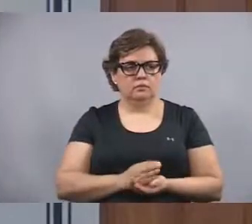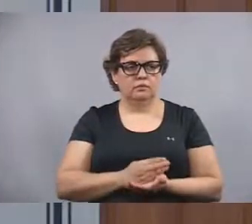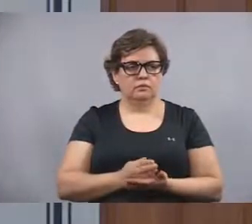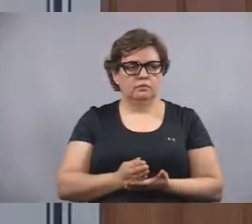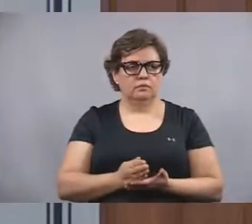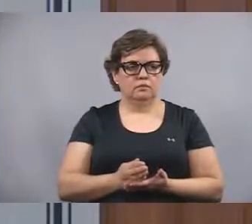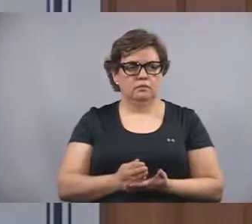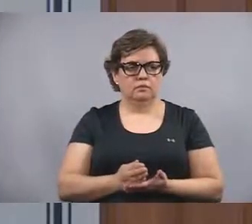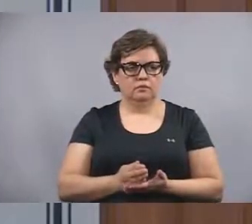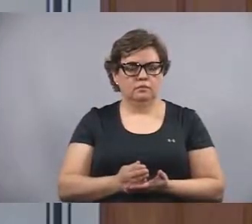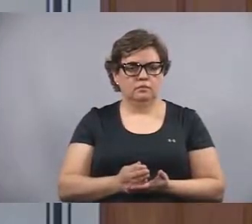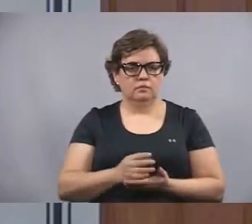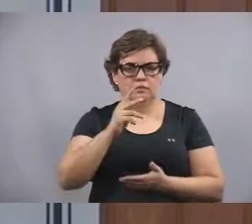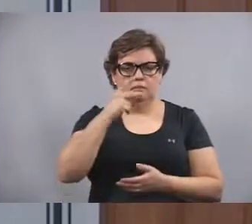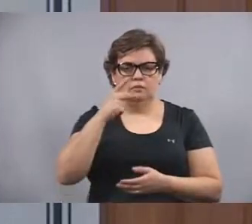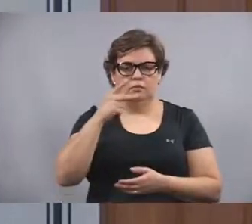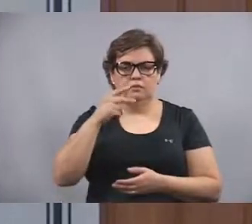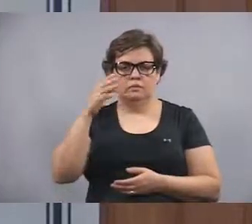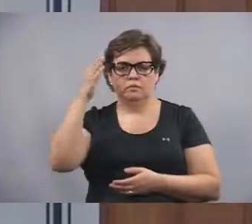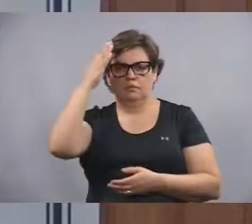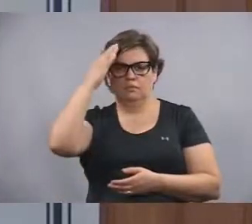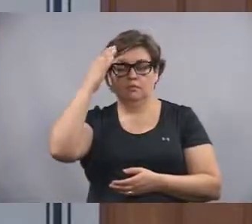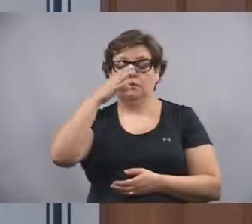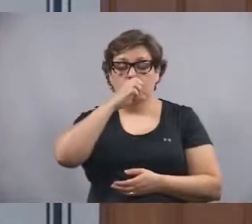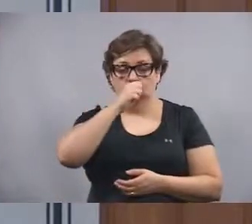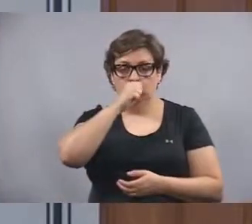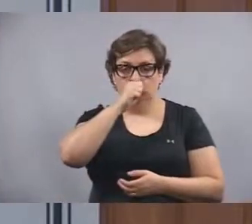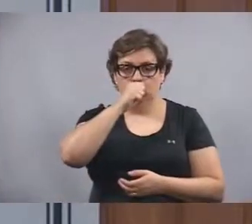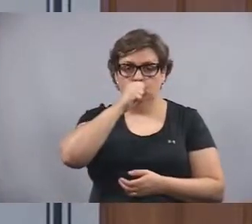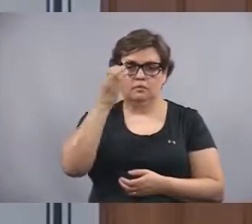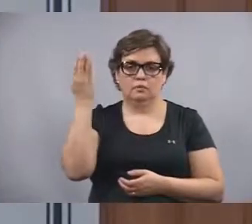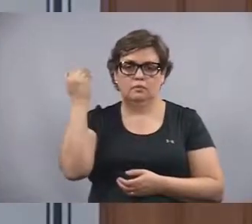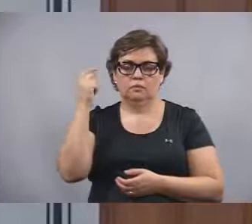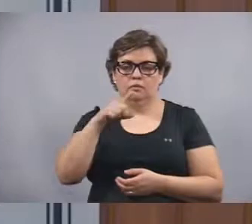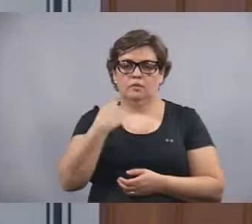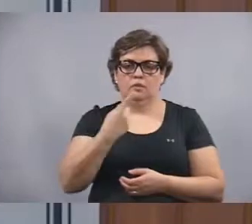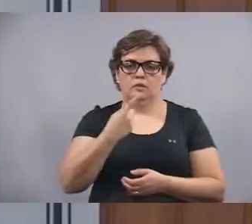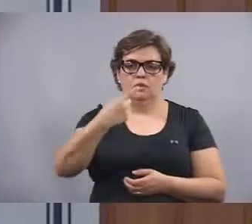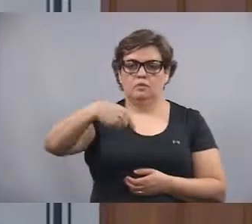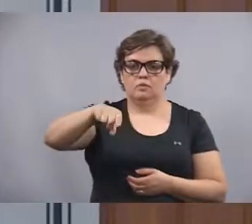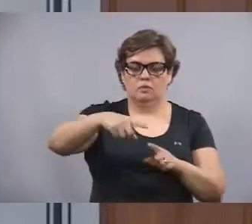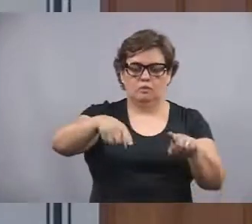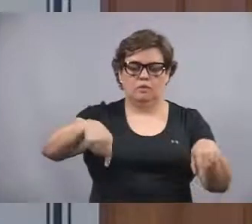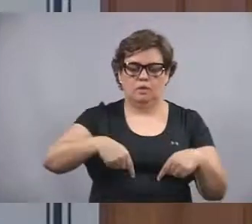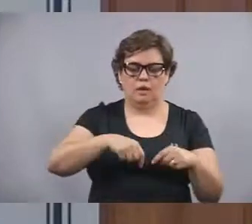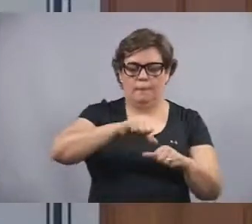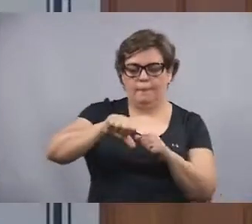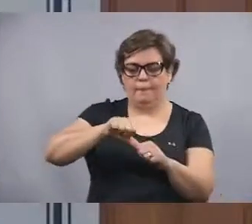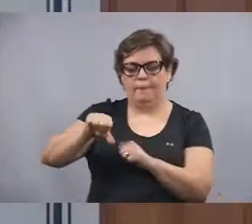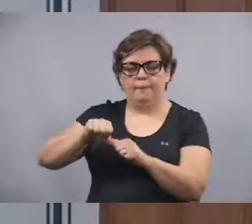iniciar dizendo que nesse último sábado nós estivemos com o gabinete itinerante